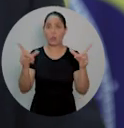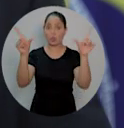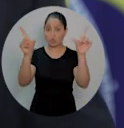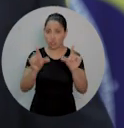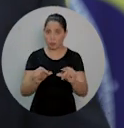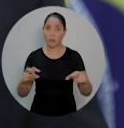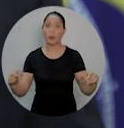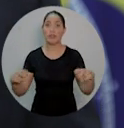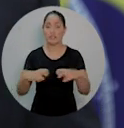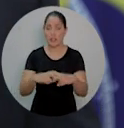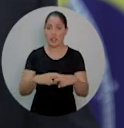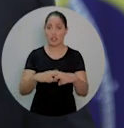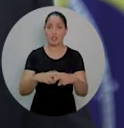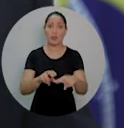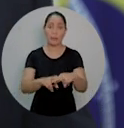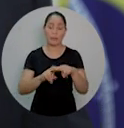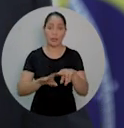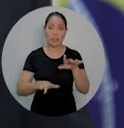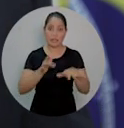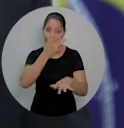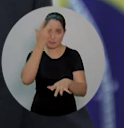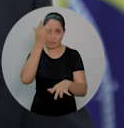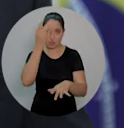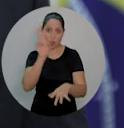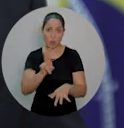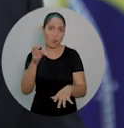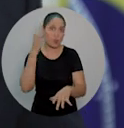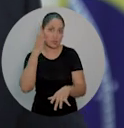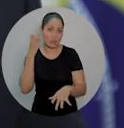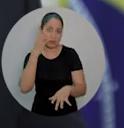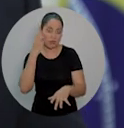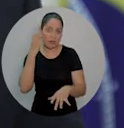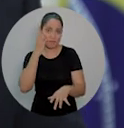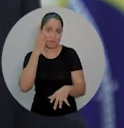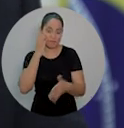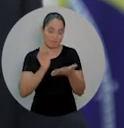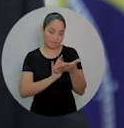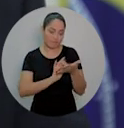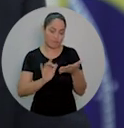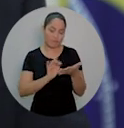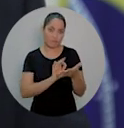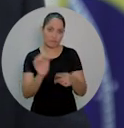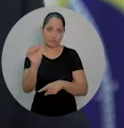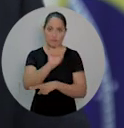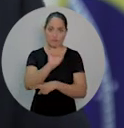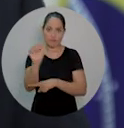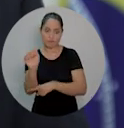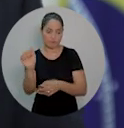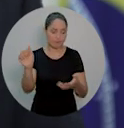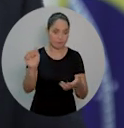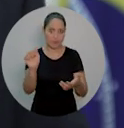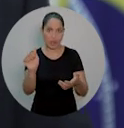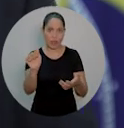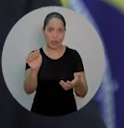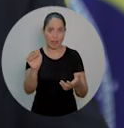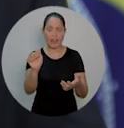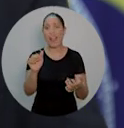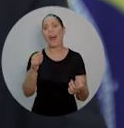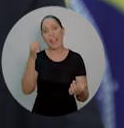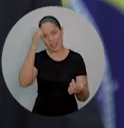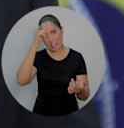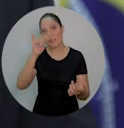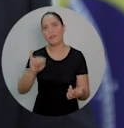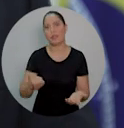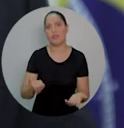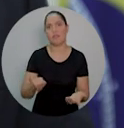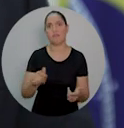acidentes nos quais os motoristas estivessem utilizando o telefone ao volante, especialmente evitar